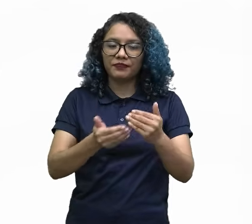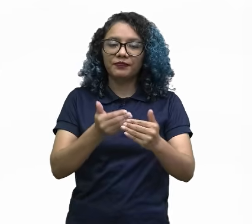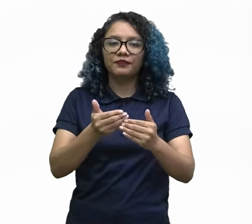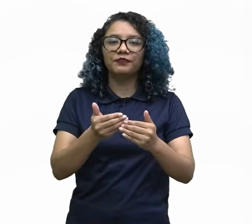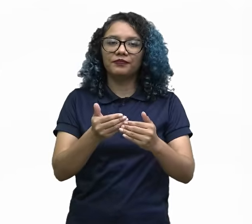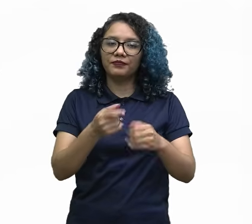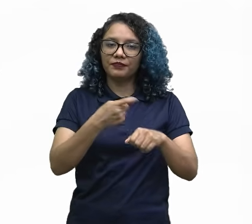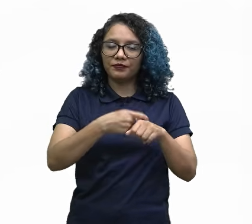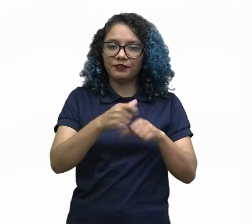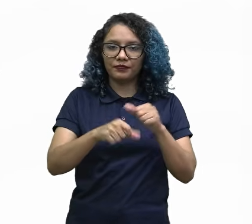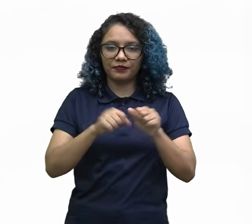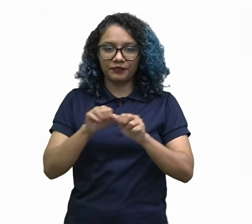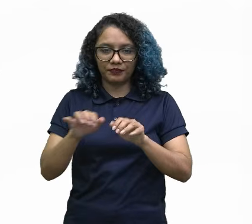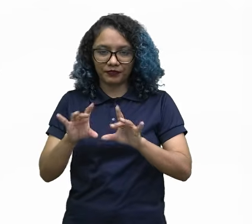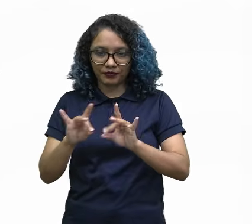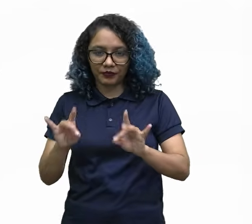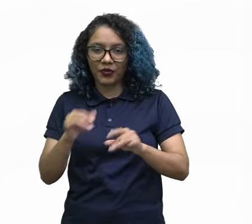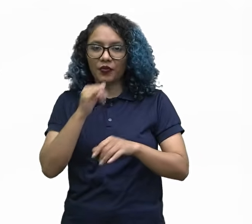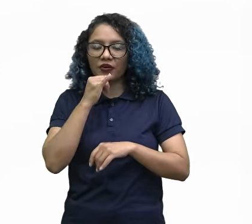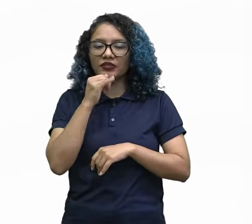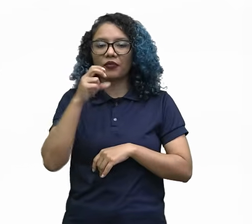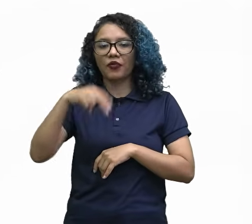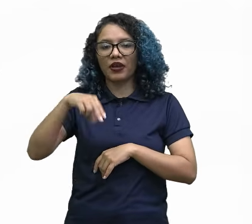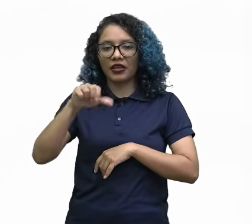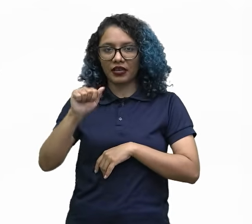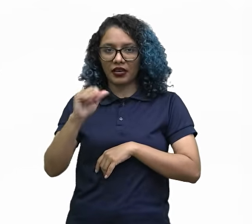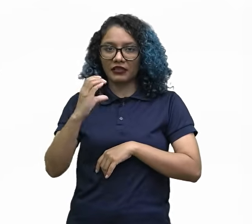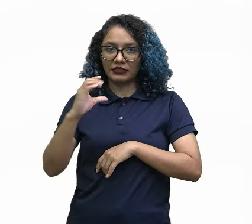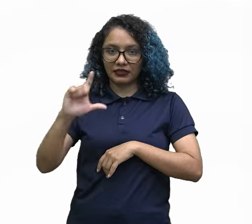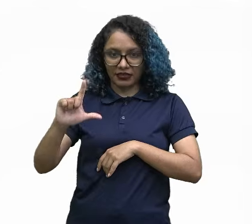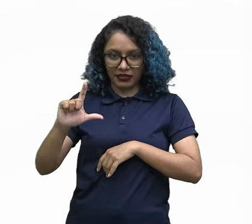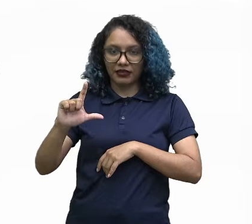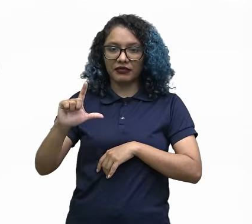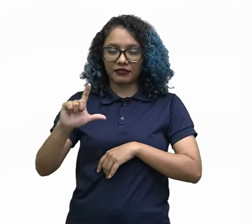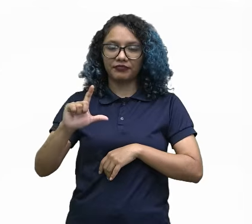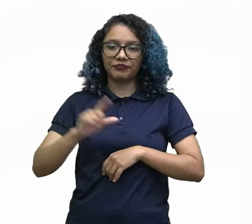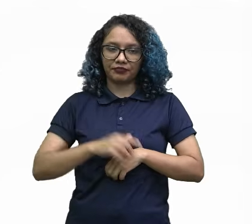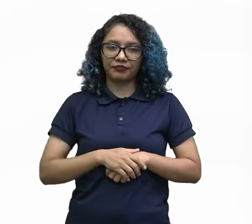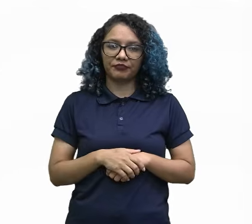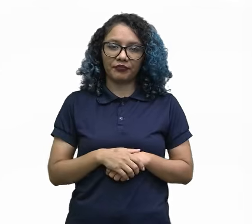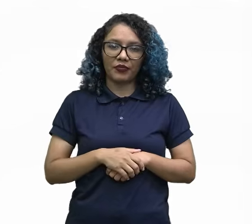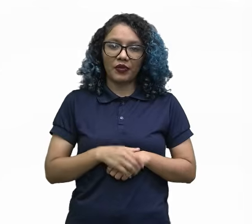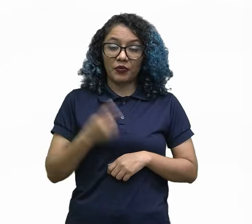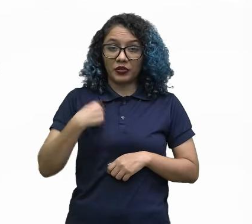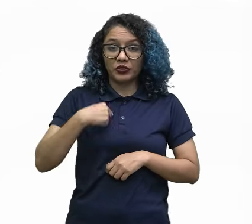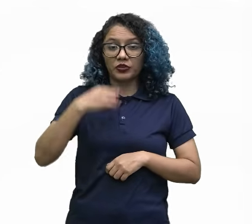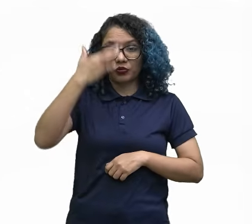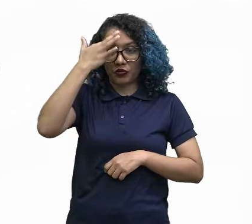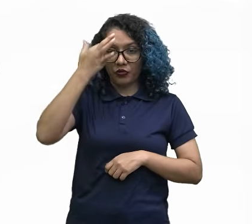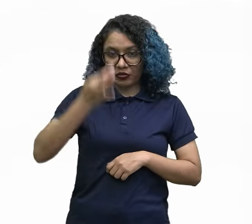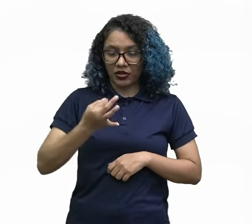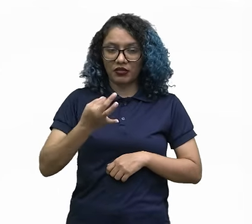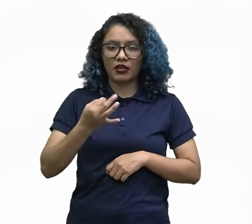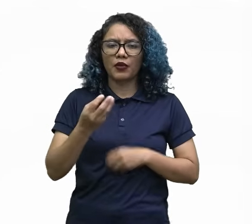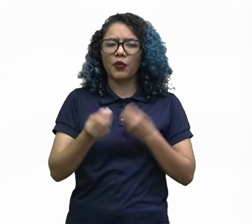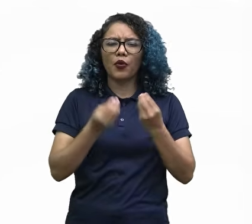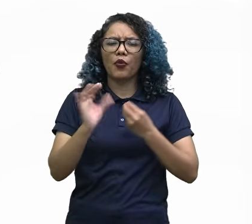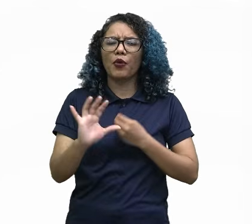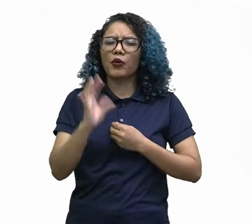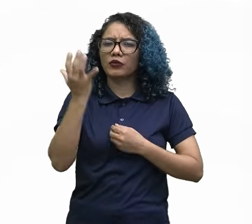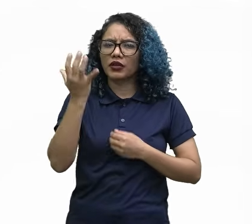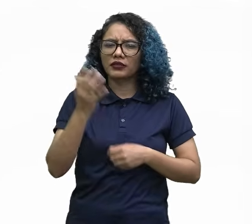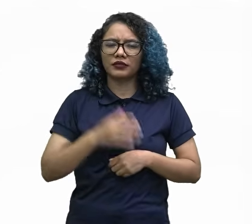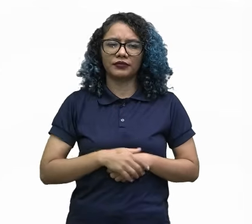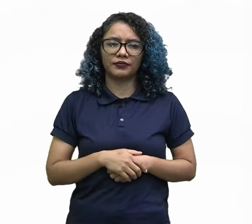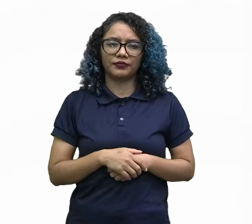gente vai usar aqui o cloreto de sódio, tá? Para a gente entender melhor esse processo. E aí funciona da seguinte